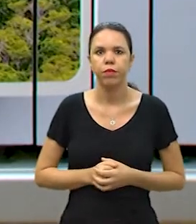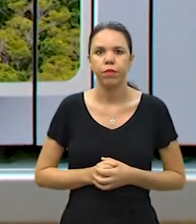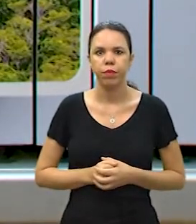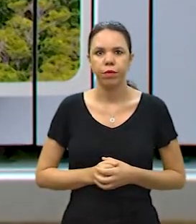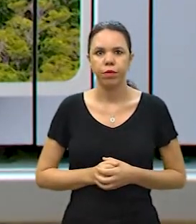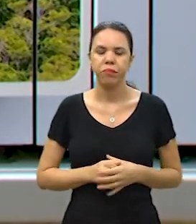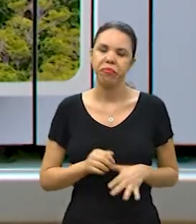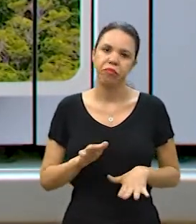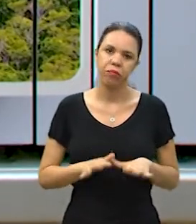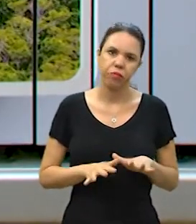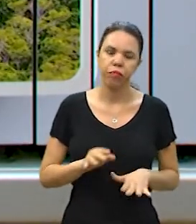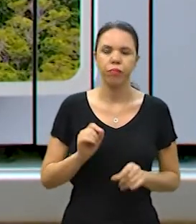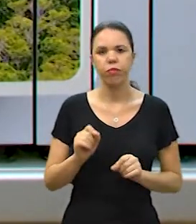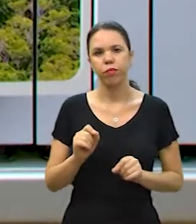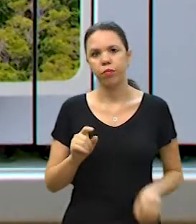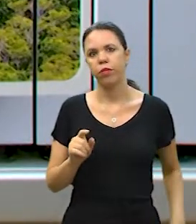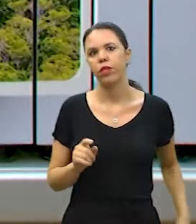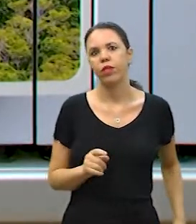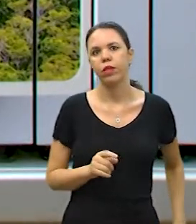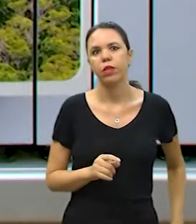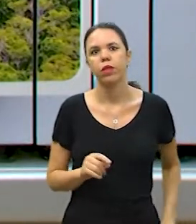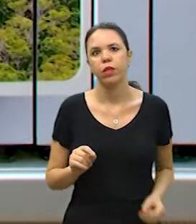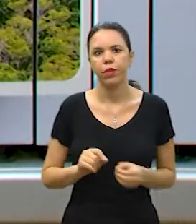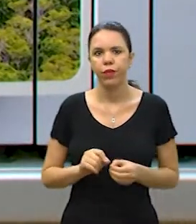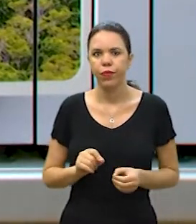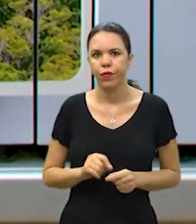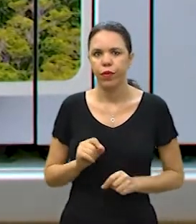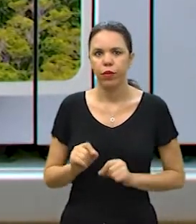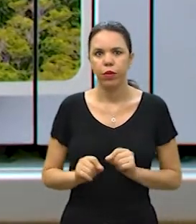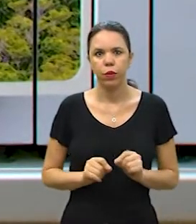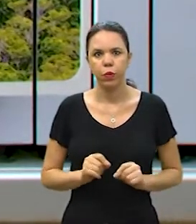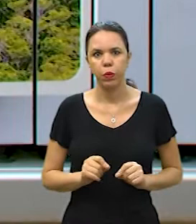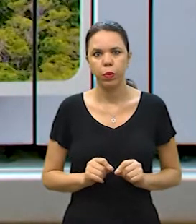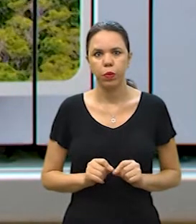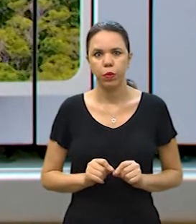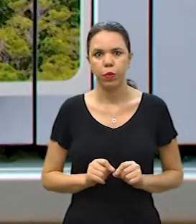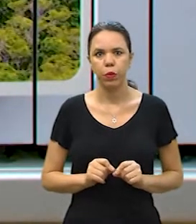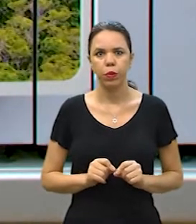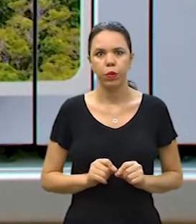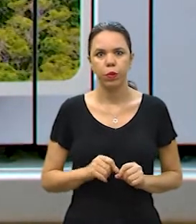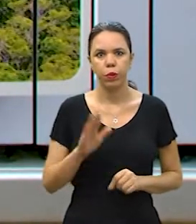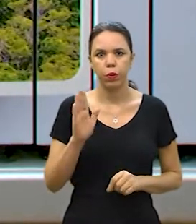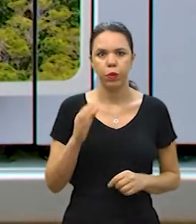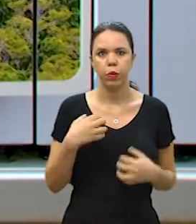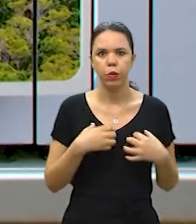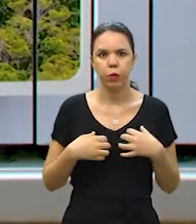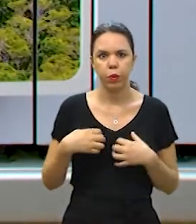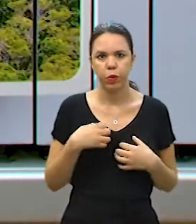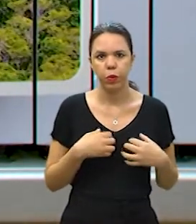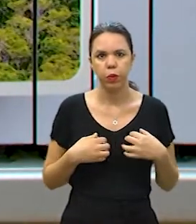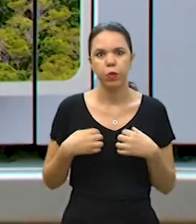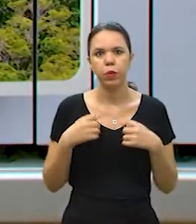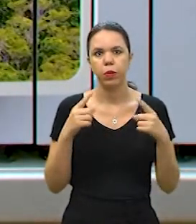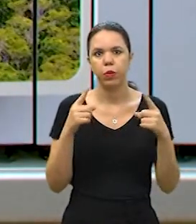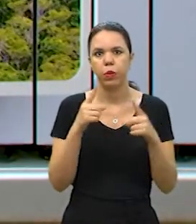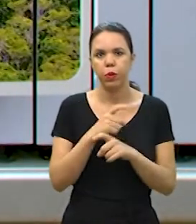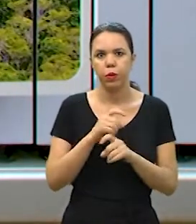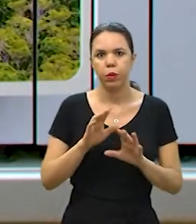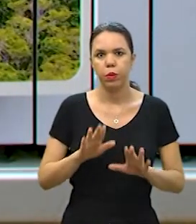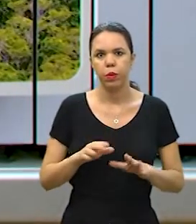Porém, talvez o que tenha feito os efeitos mais